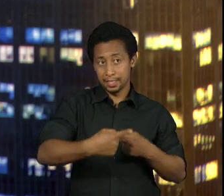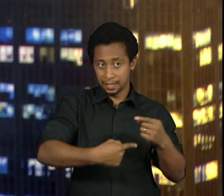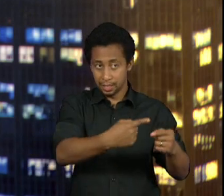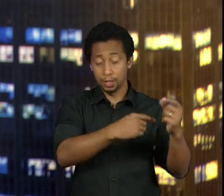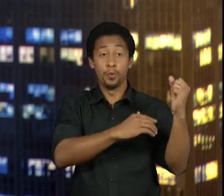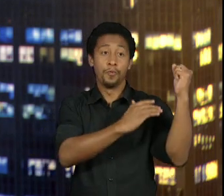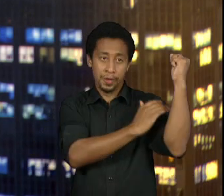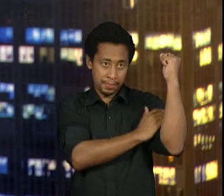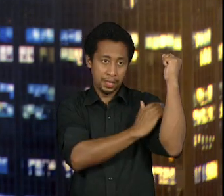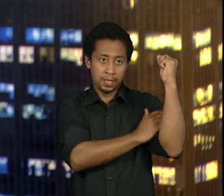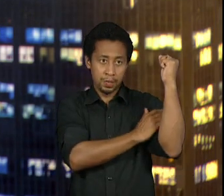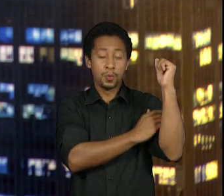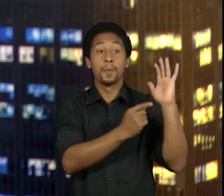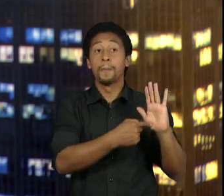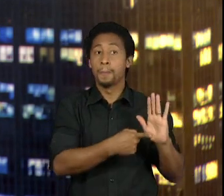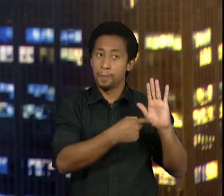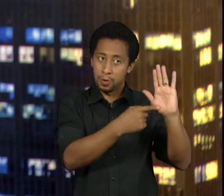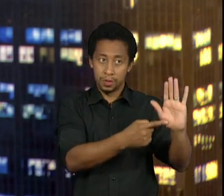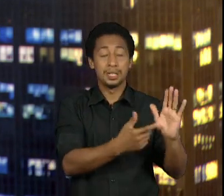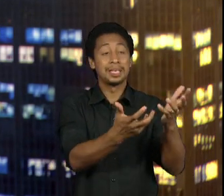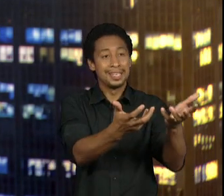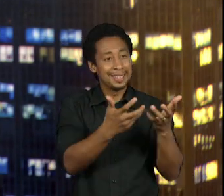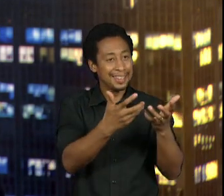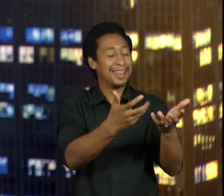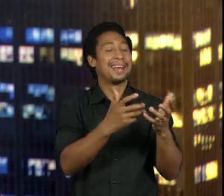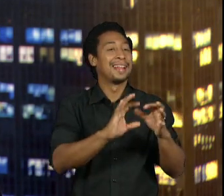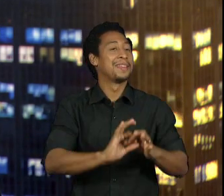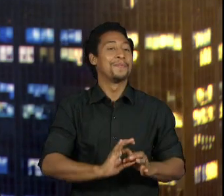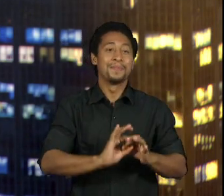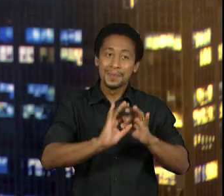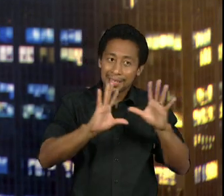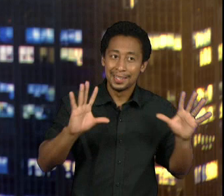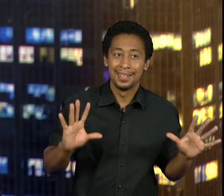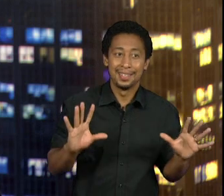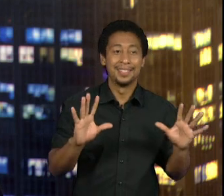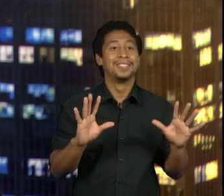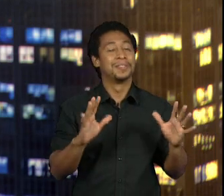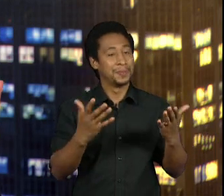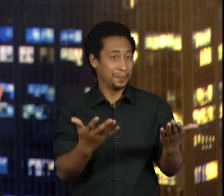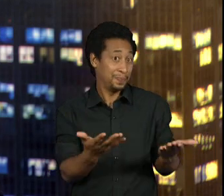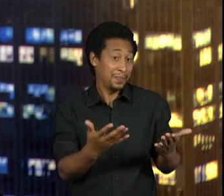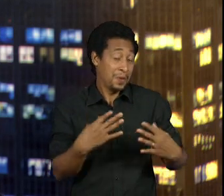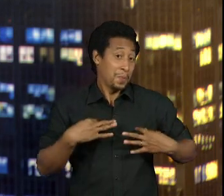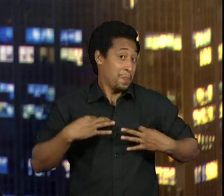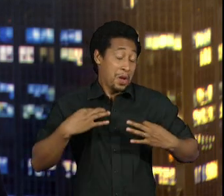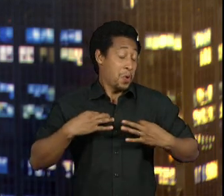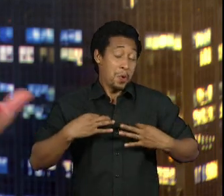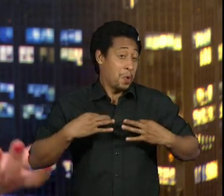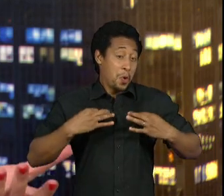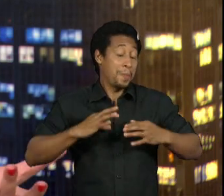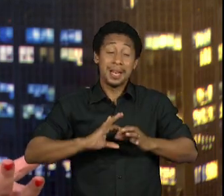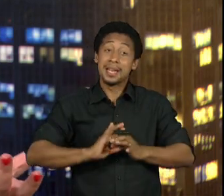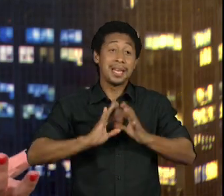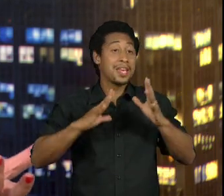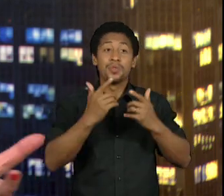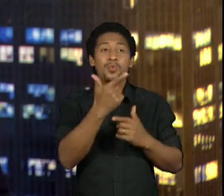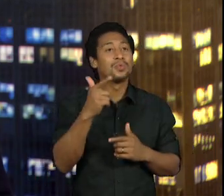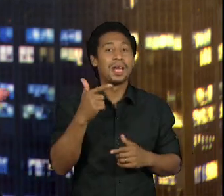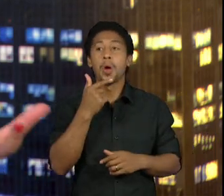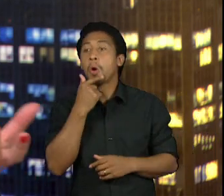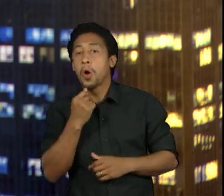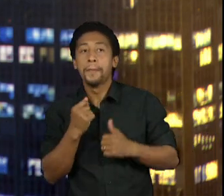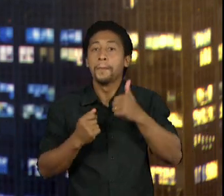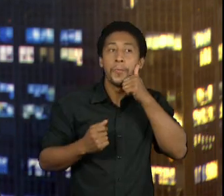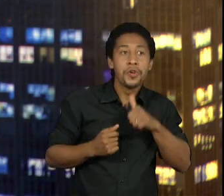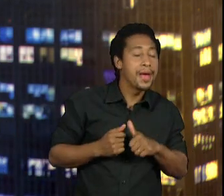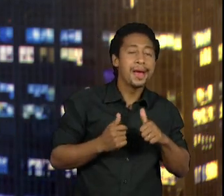hoje, que a busca por mais liberdade é por uma busca de uma roupa sem gênero, chamada assim, não é? O que isso significa, uma roupa sem